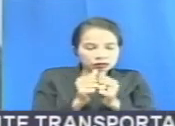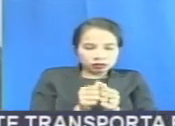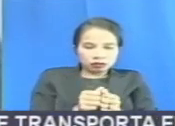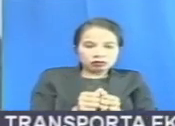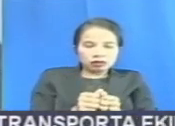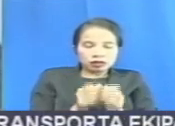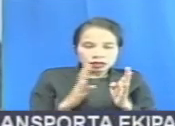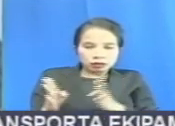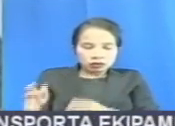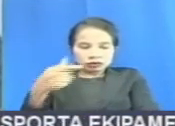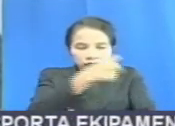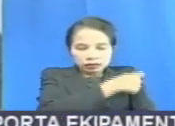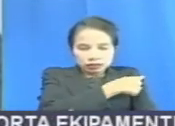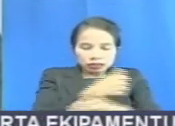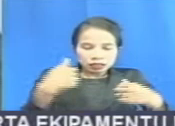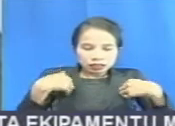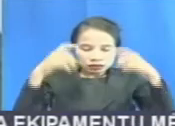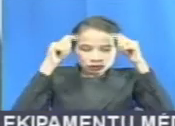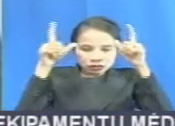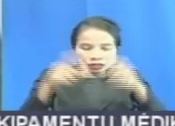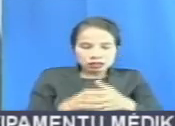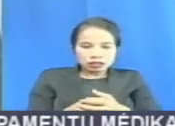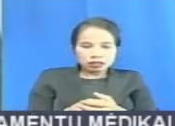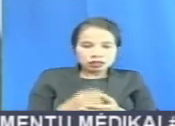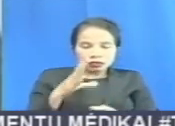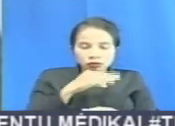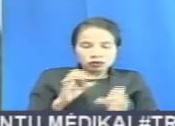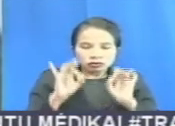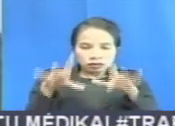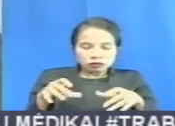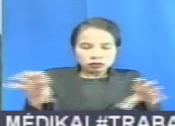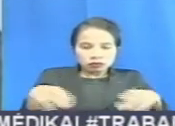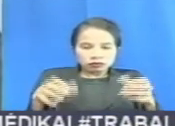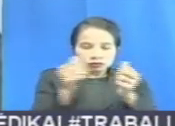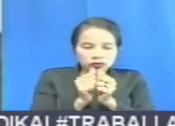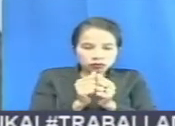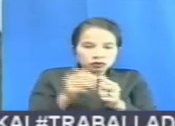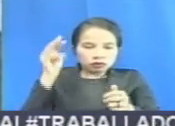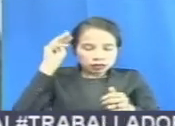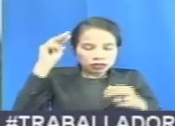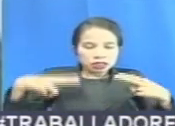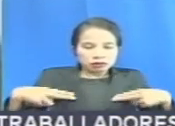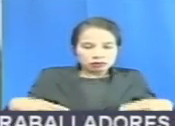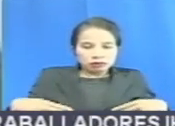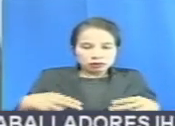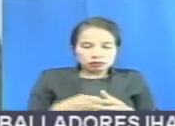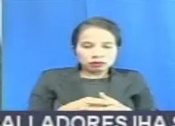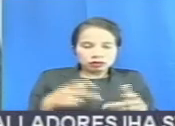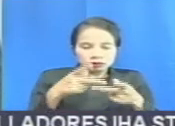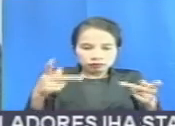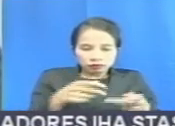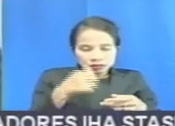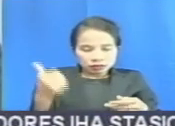vacina e Timor-Leste. Na Austrália, nós servimos o Ministério da Saúde e a área